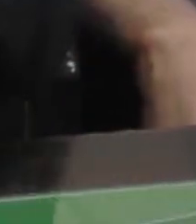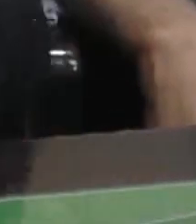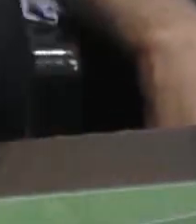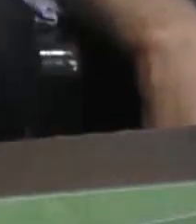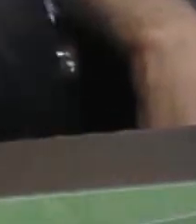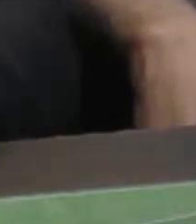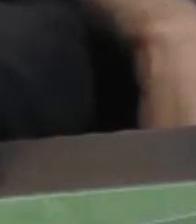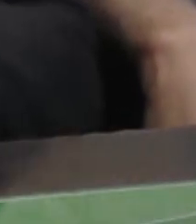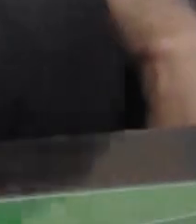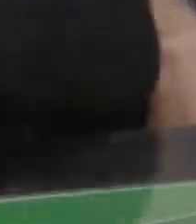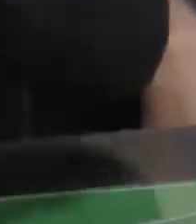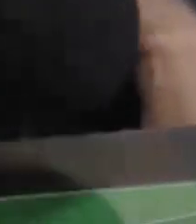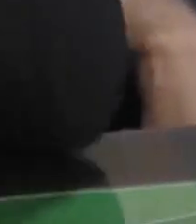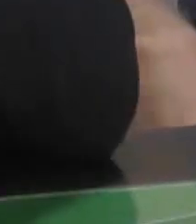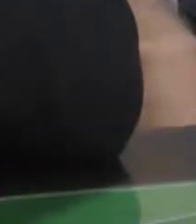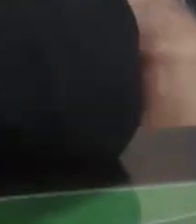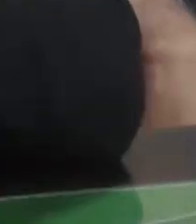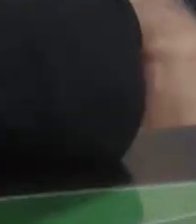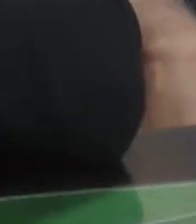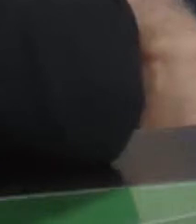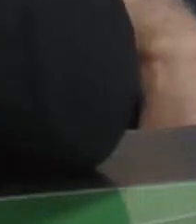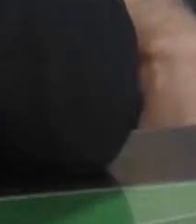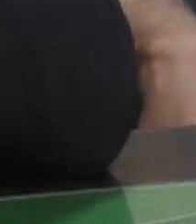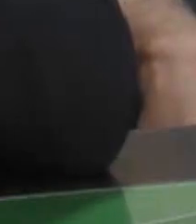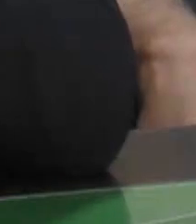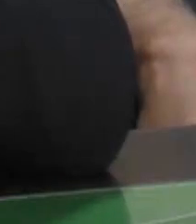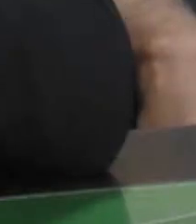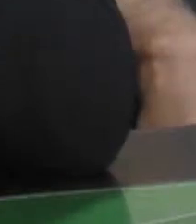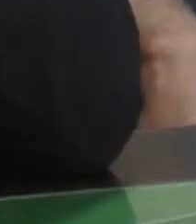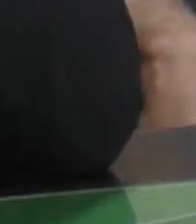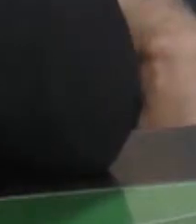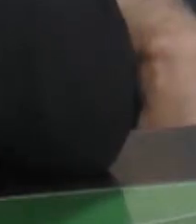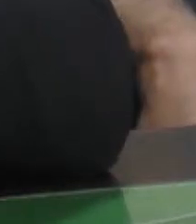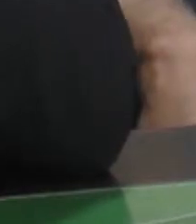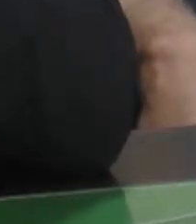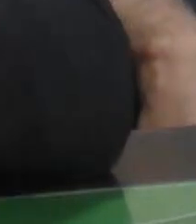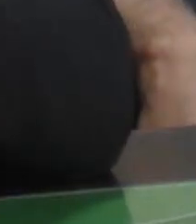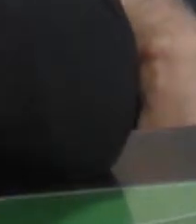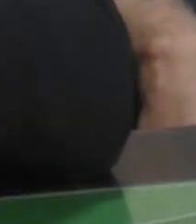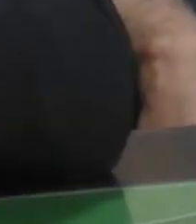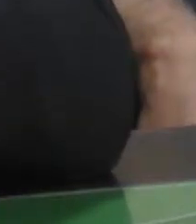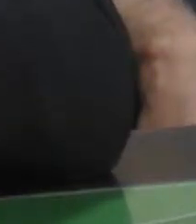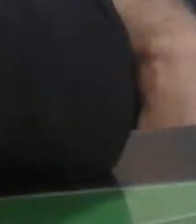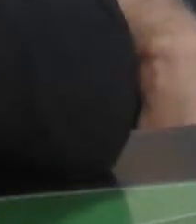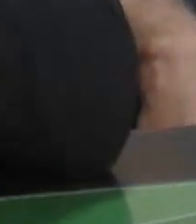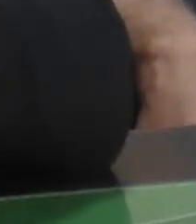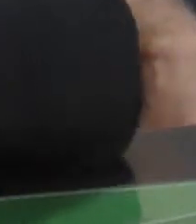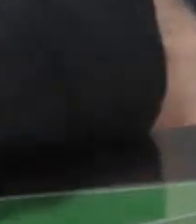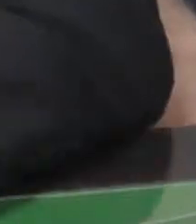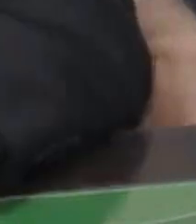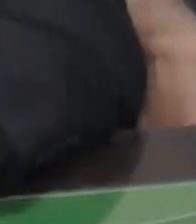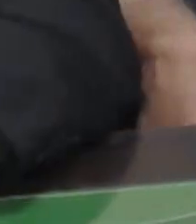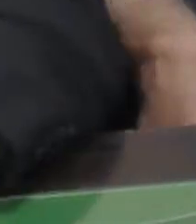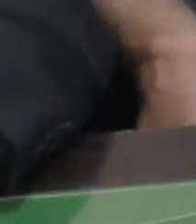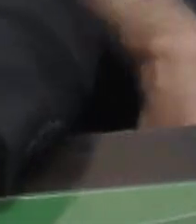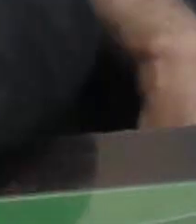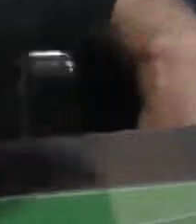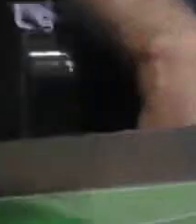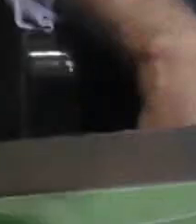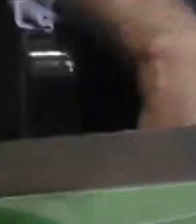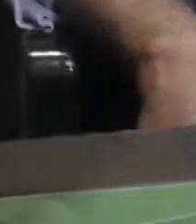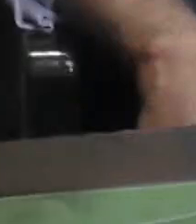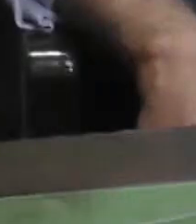frente do governador. E o que nós temos de atitude do Poder Executivo em relação a isso?